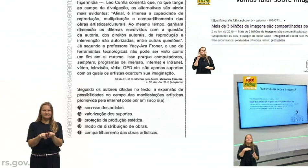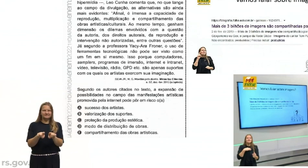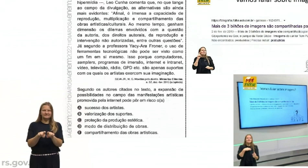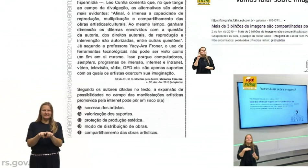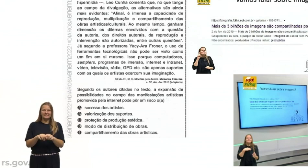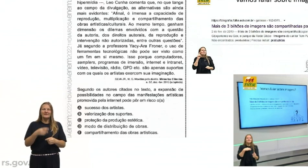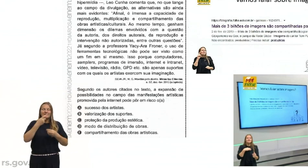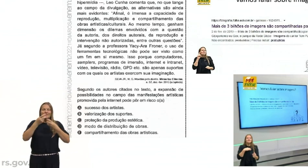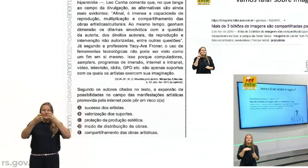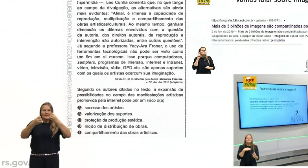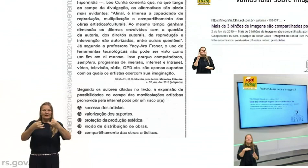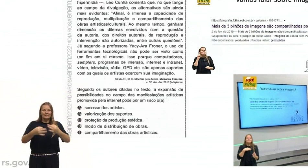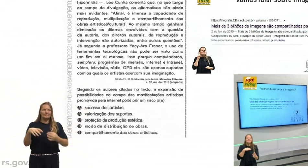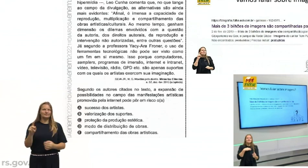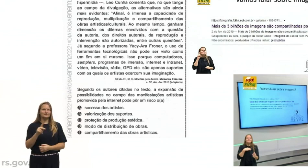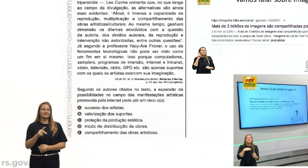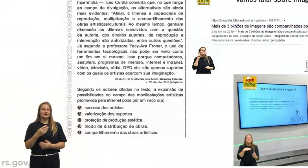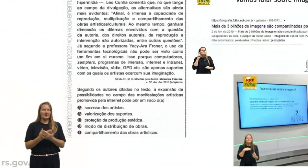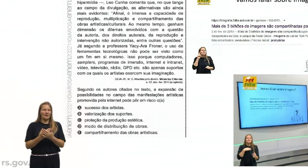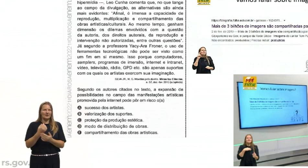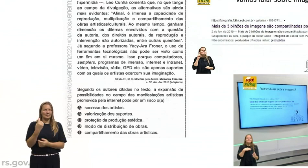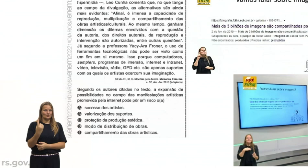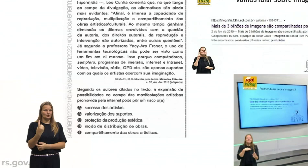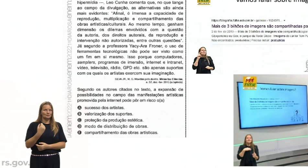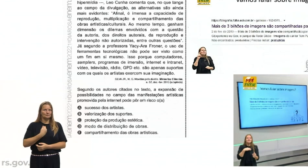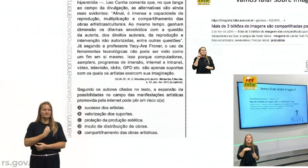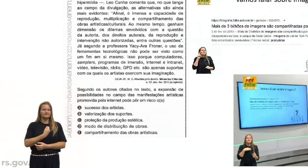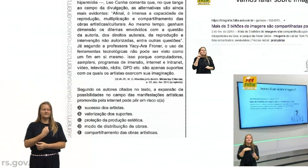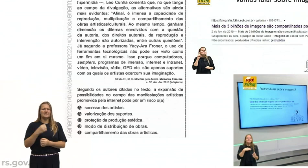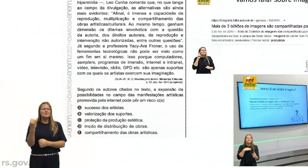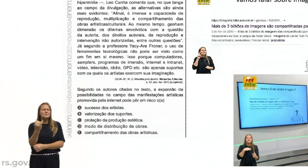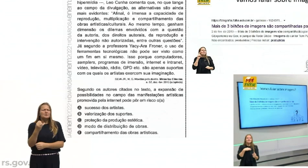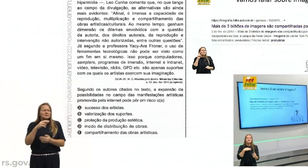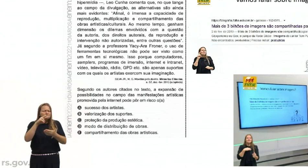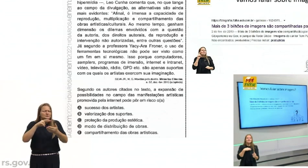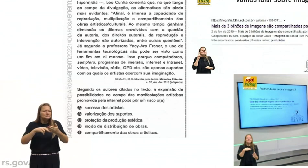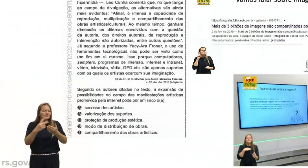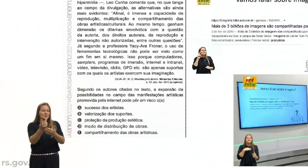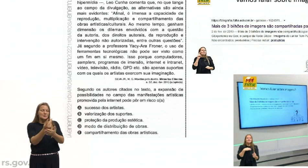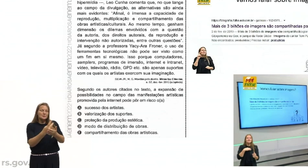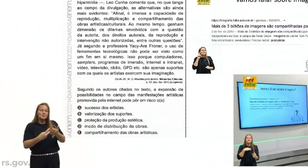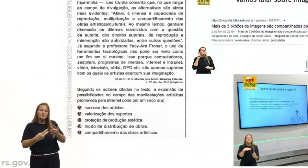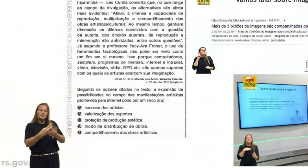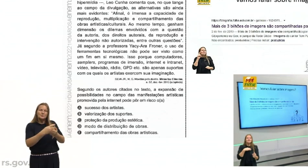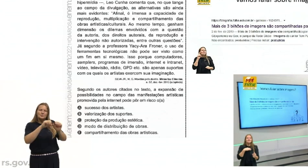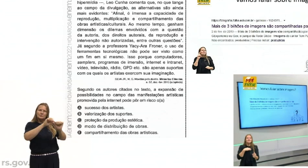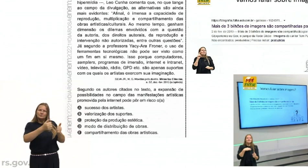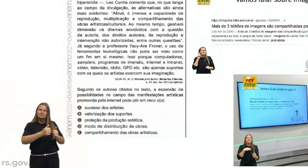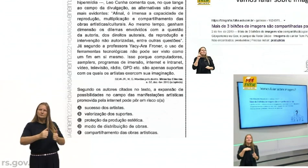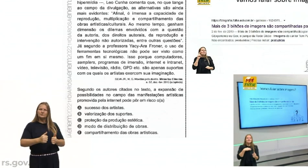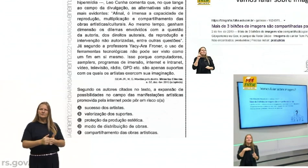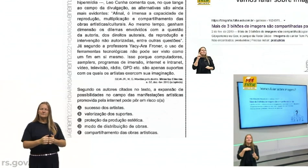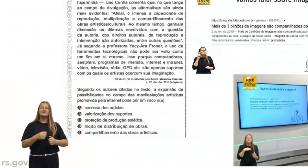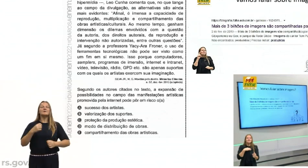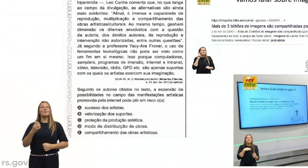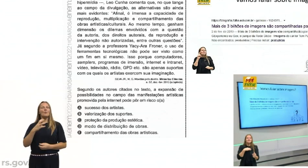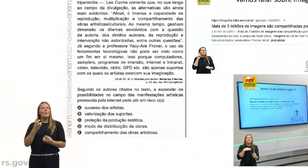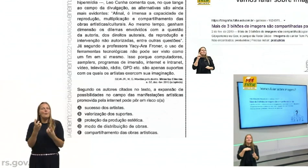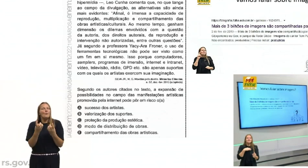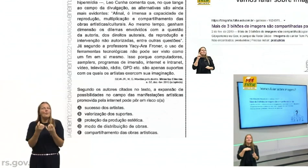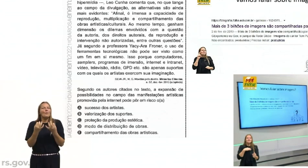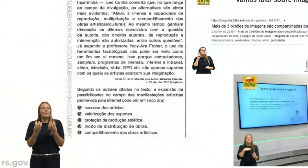falou ali naquela primeira aula 1 sobre como né era importante fazer essa leitura de imagens sobre a